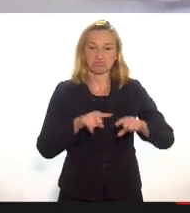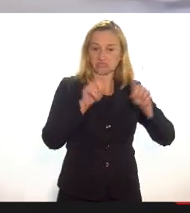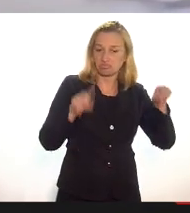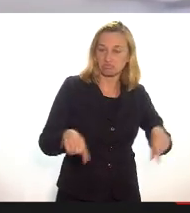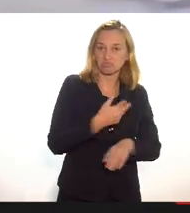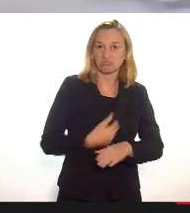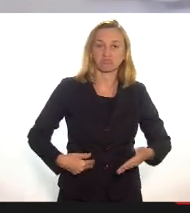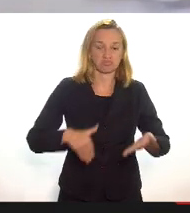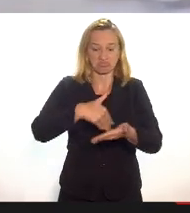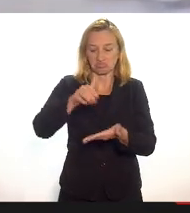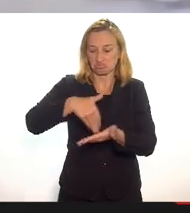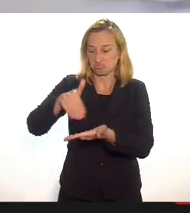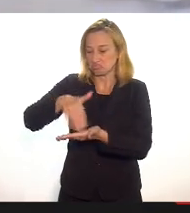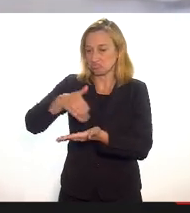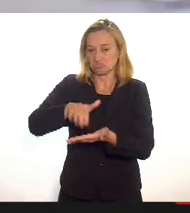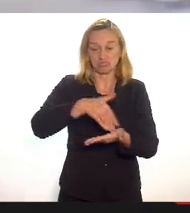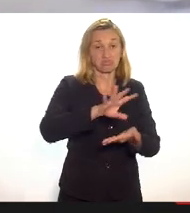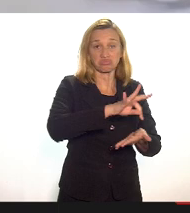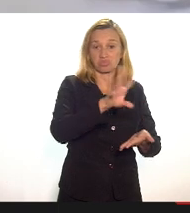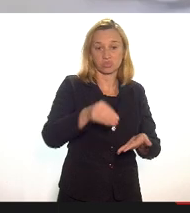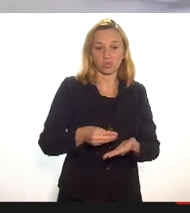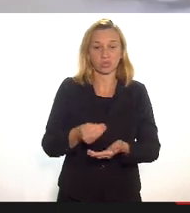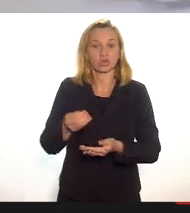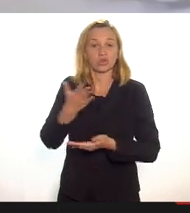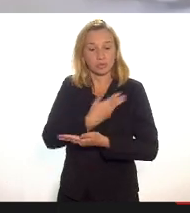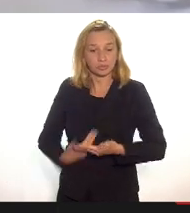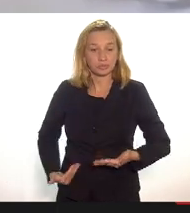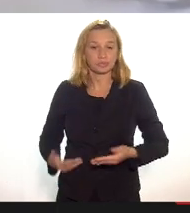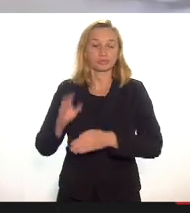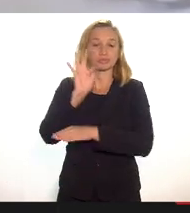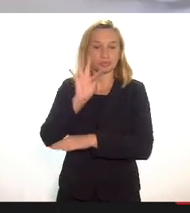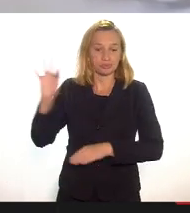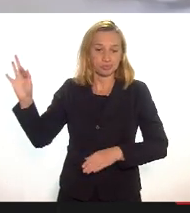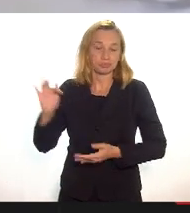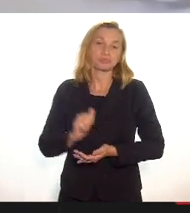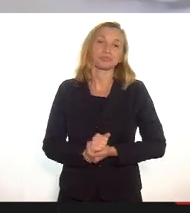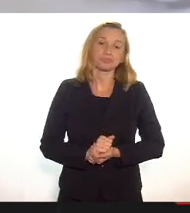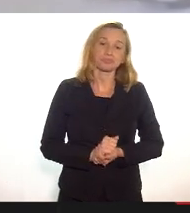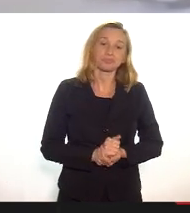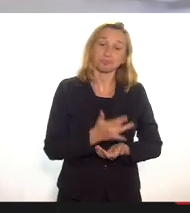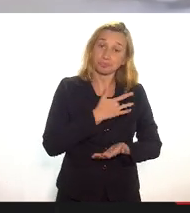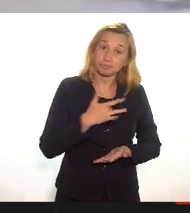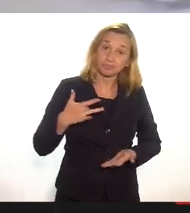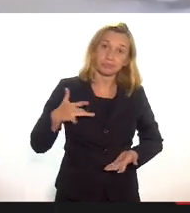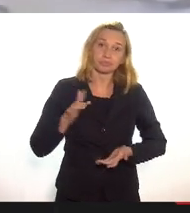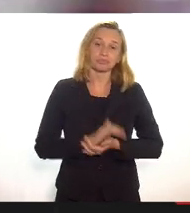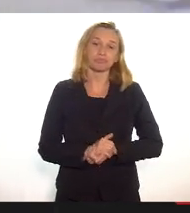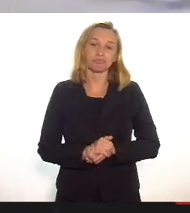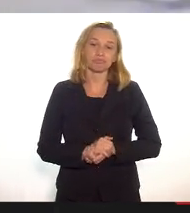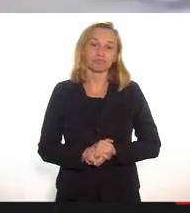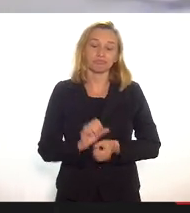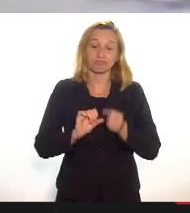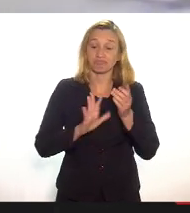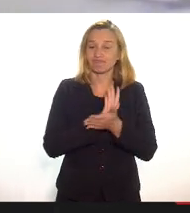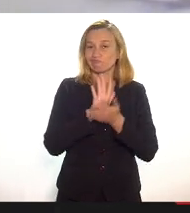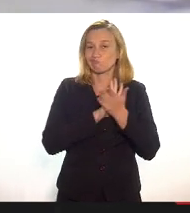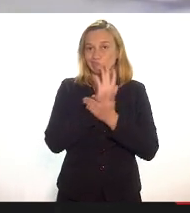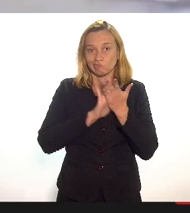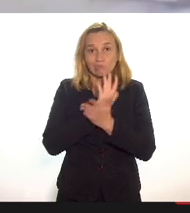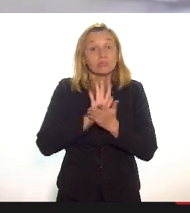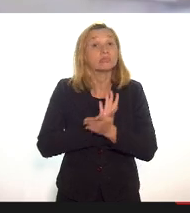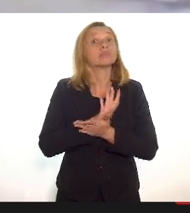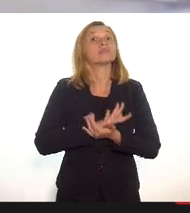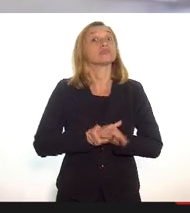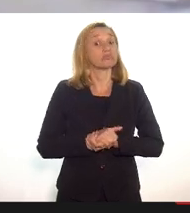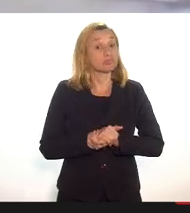sido demitidos, que o governo federal, através da Superintendência de Saúde, nada fez. Nós